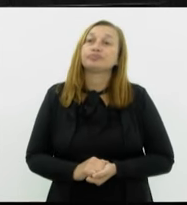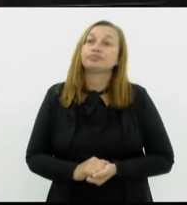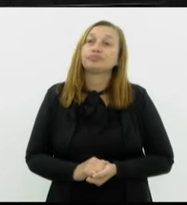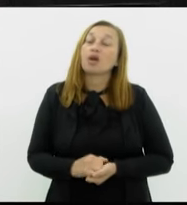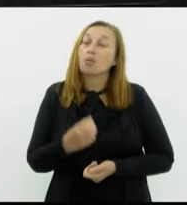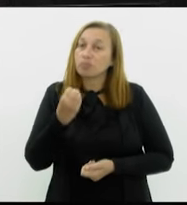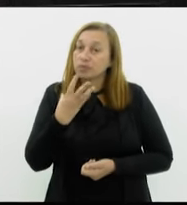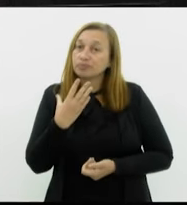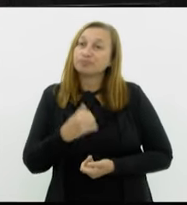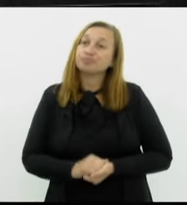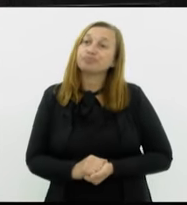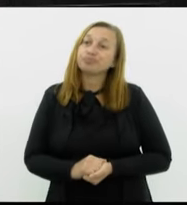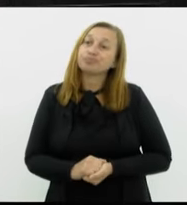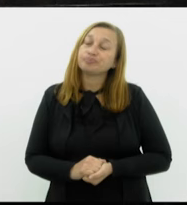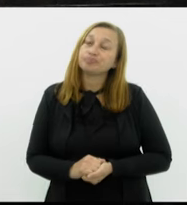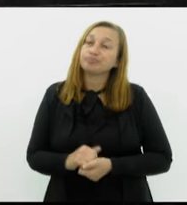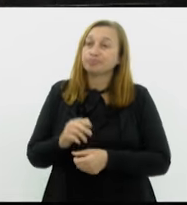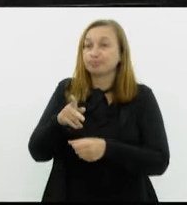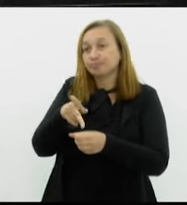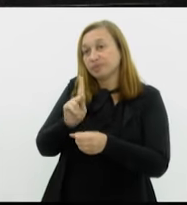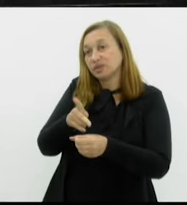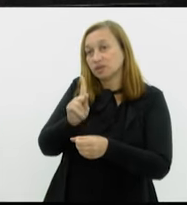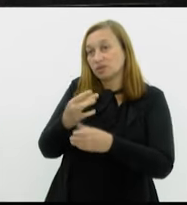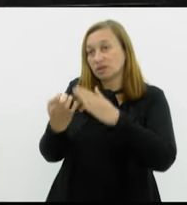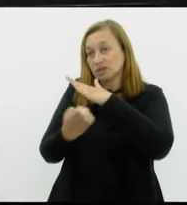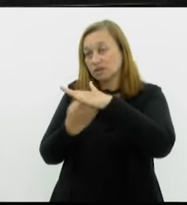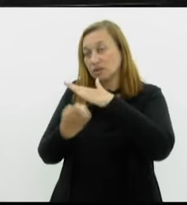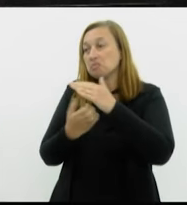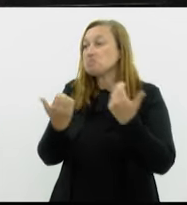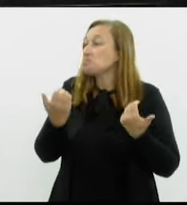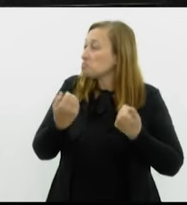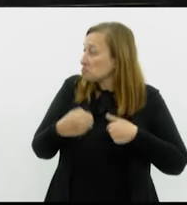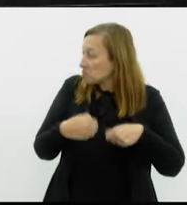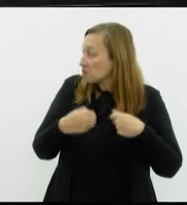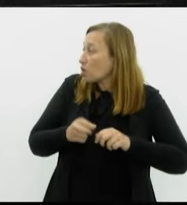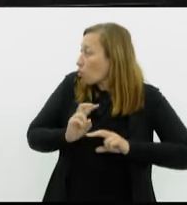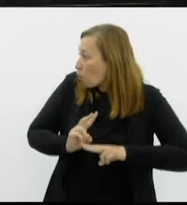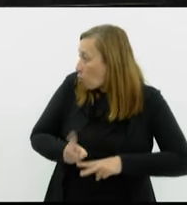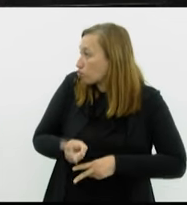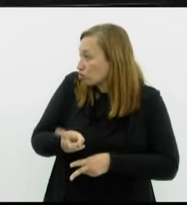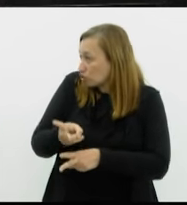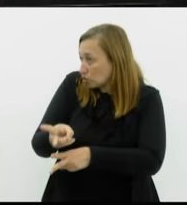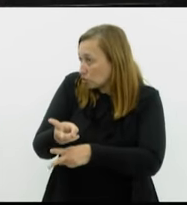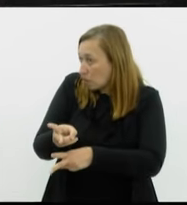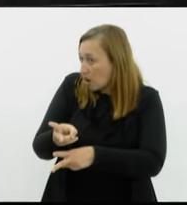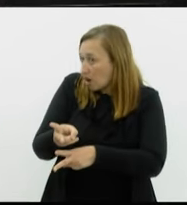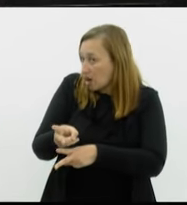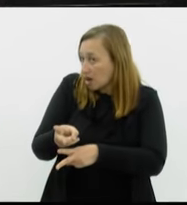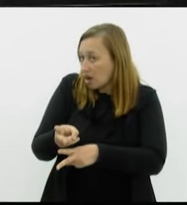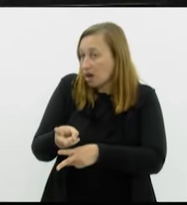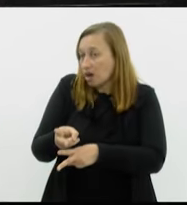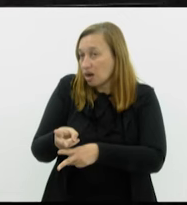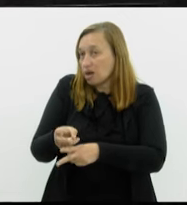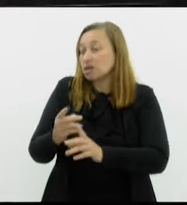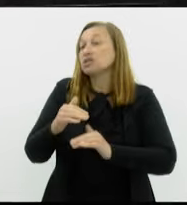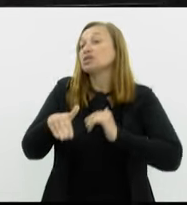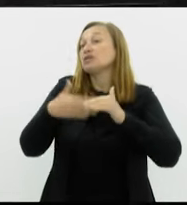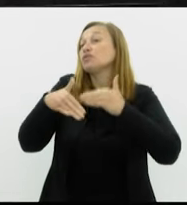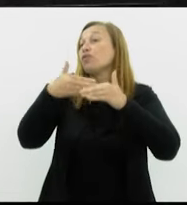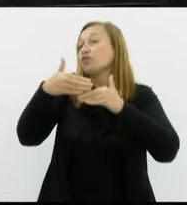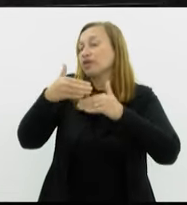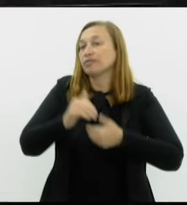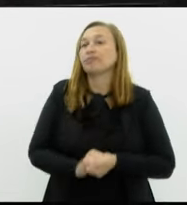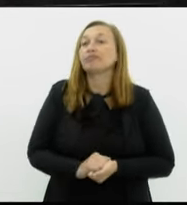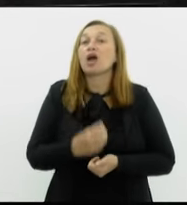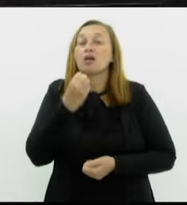Bom para a Petrobras, que precisa continuar a dar certo. e bom